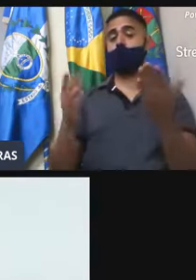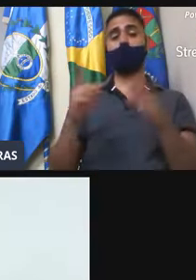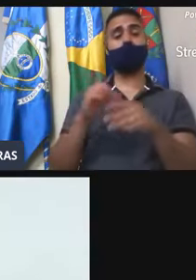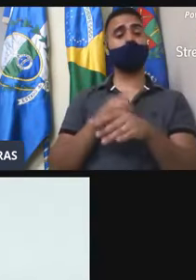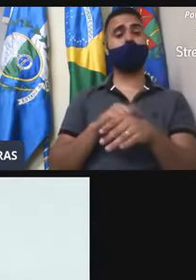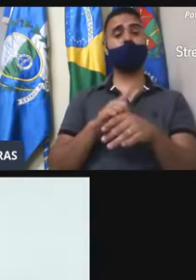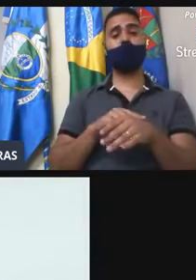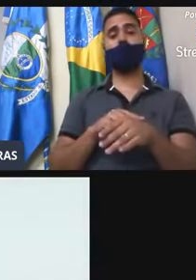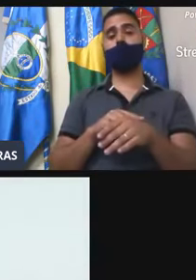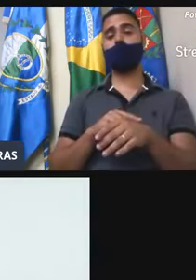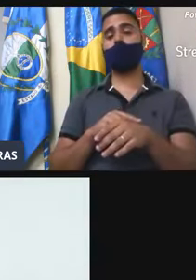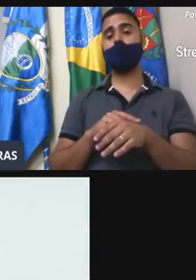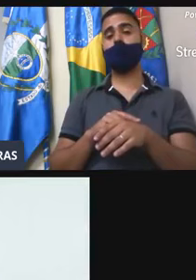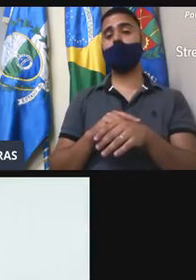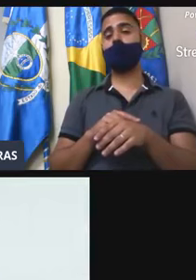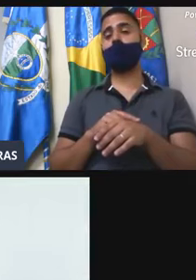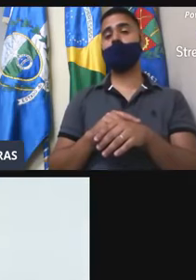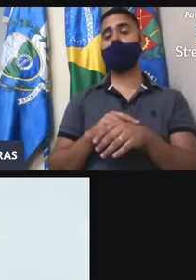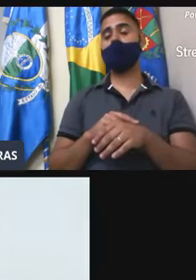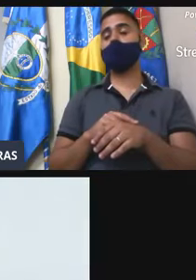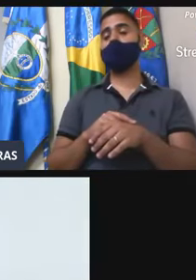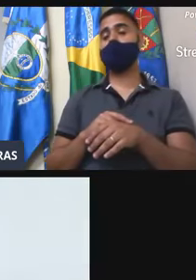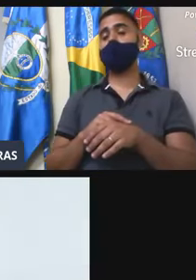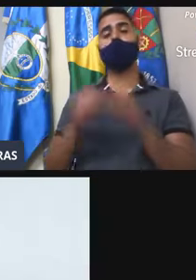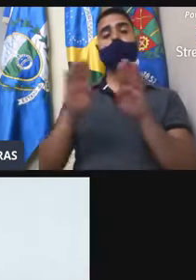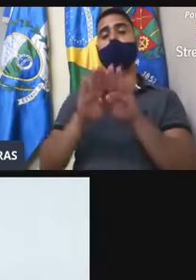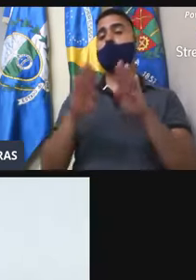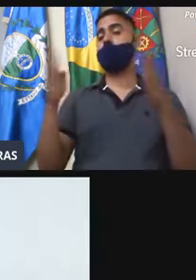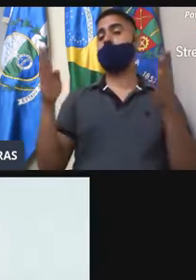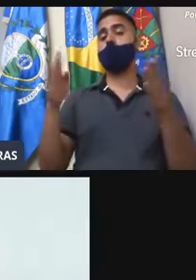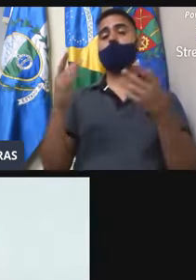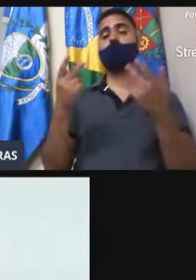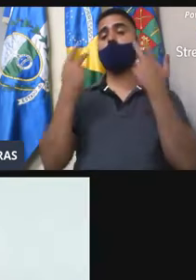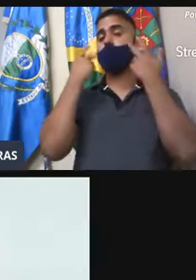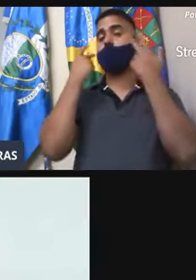agora não seria o momento também de afrouxar com